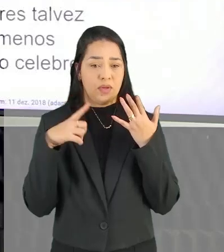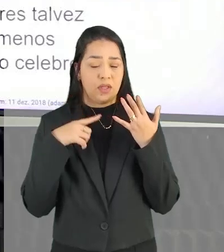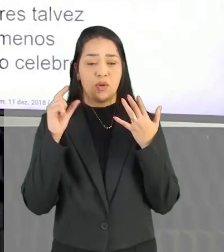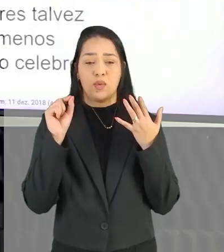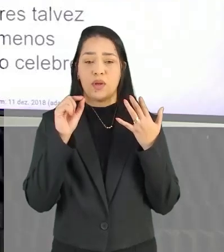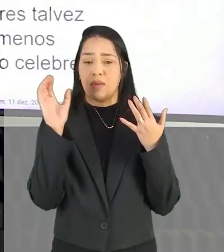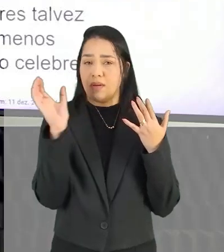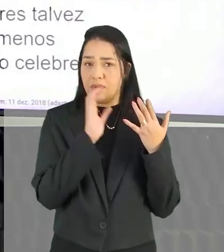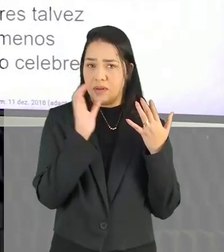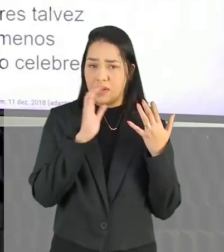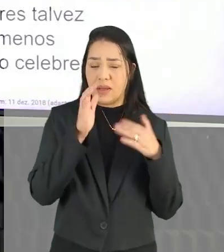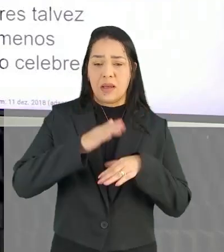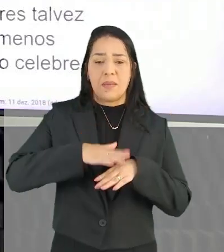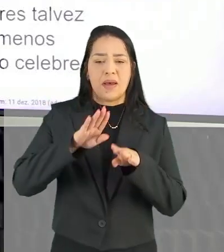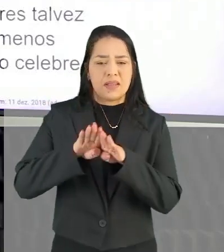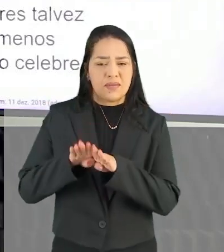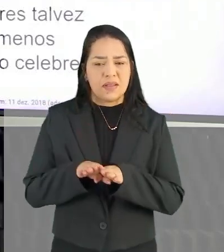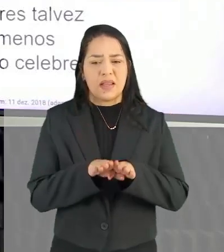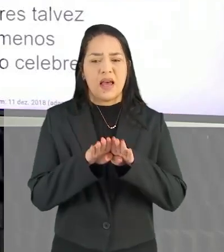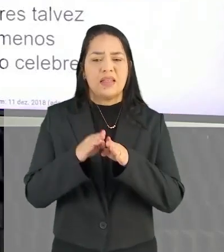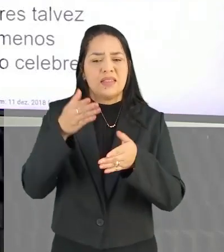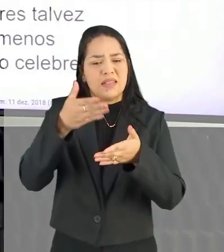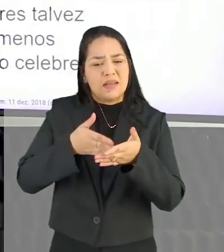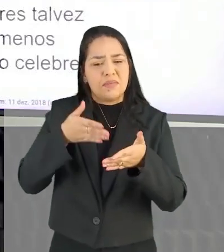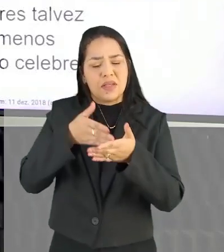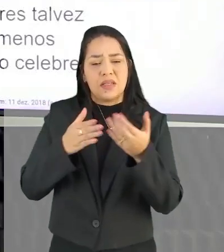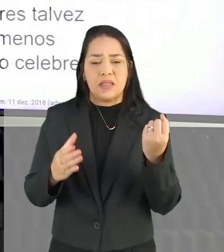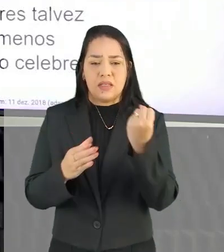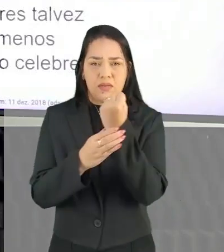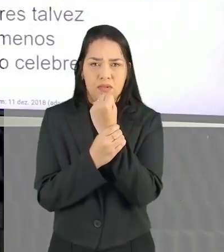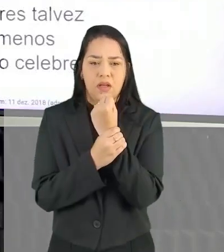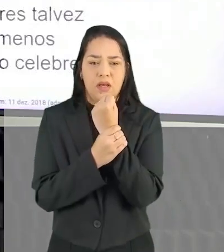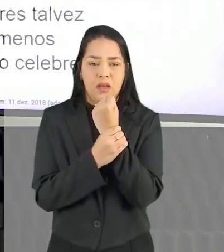atenção, por certo, requer menos pressa,